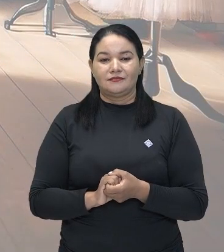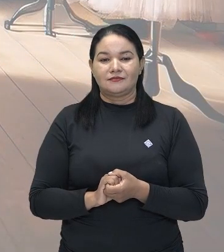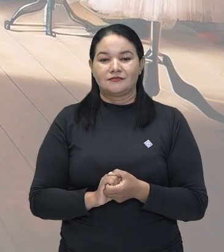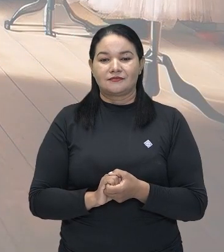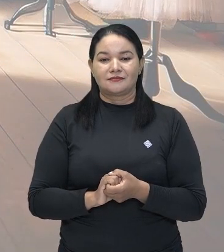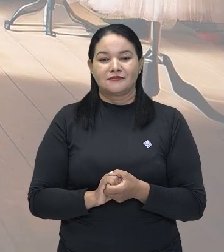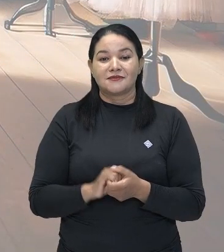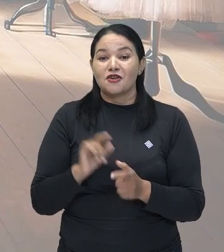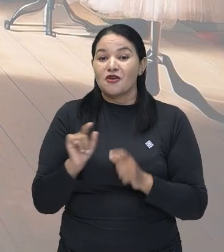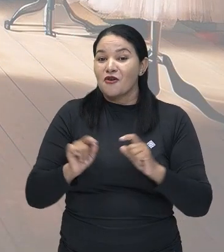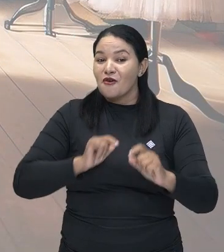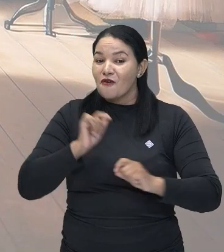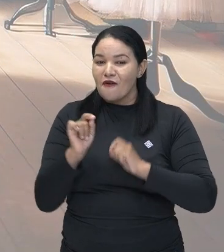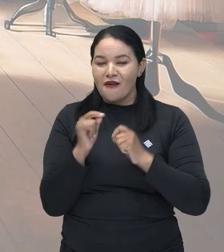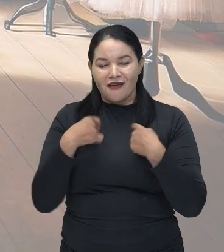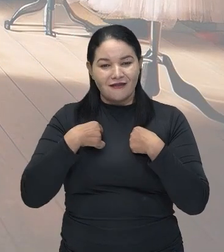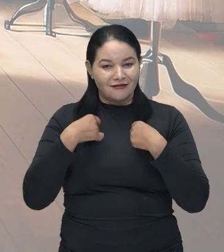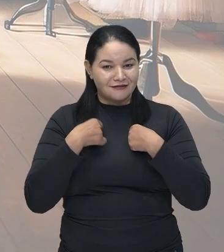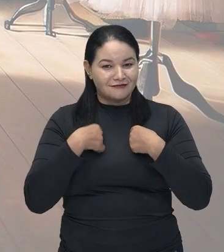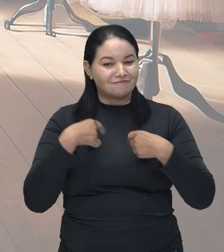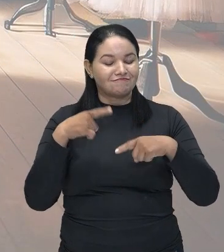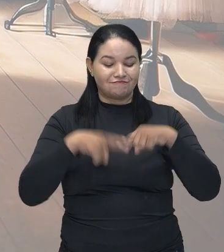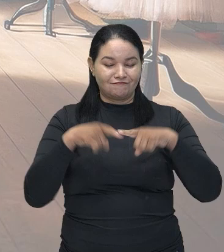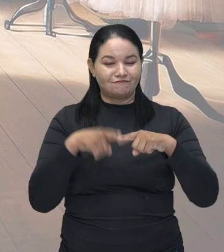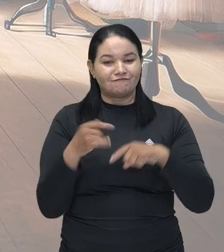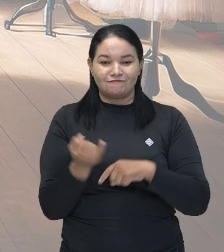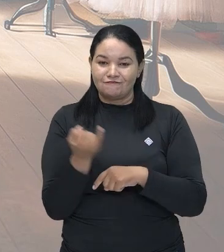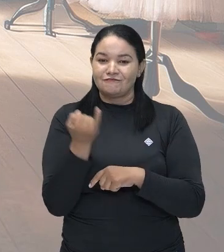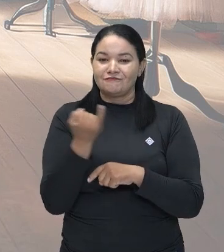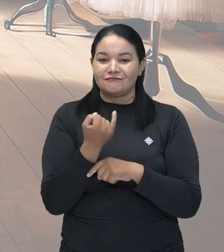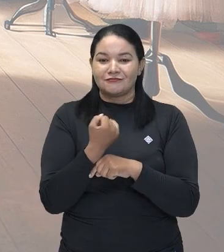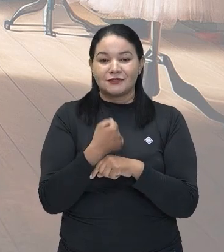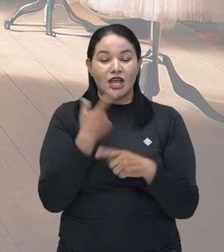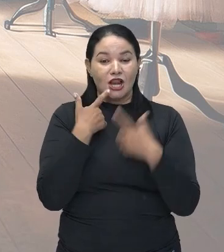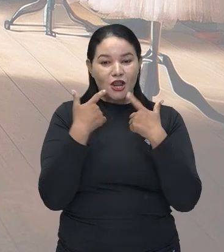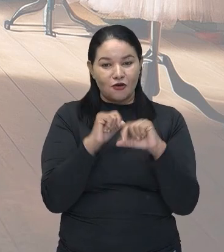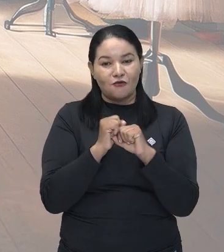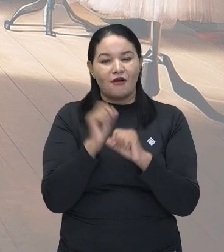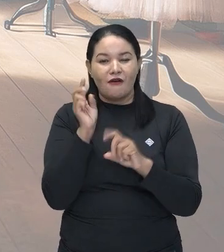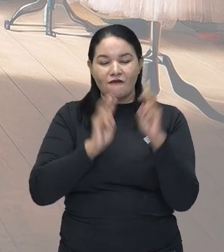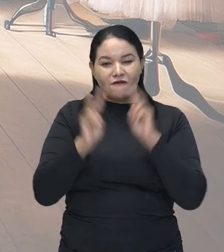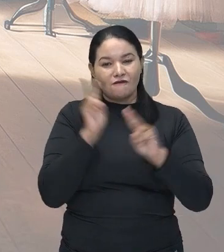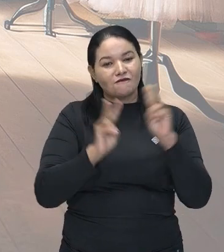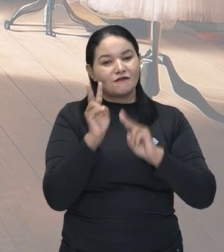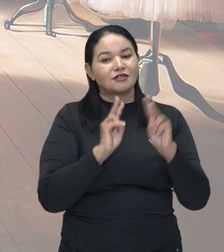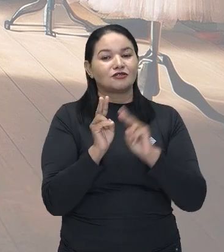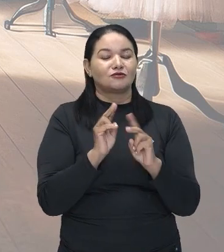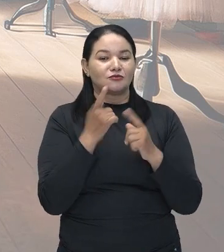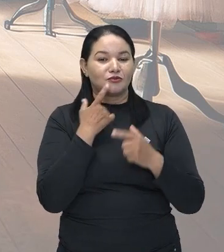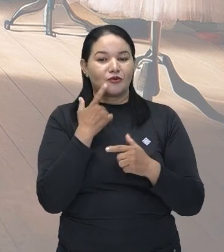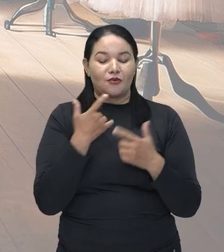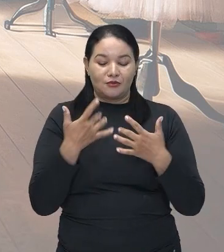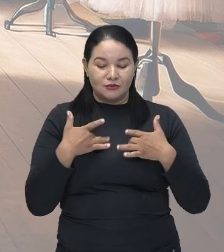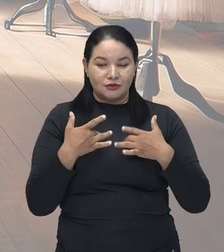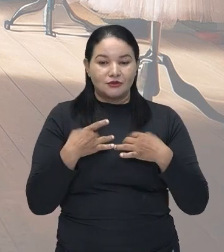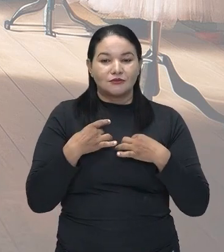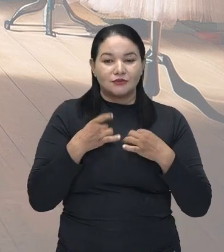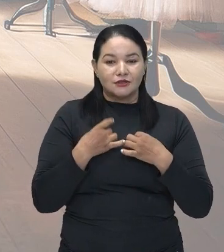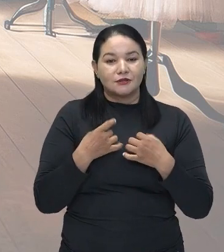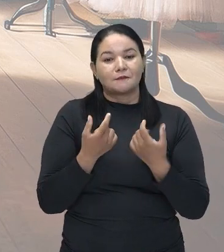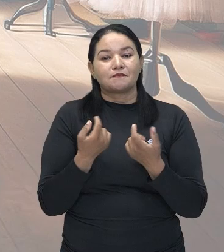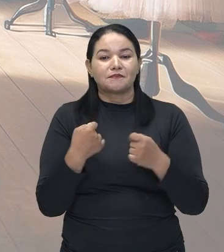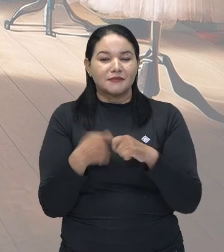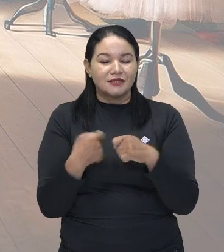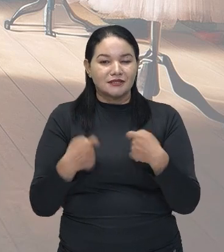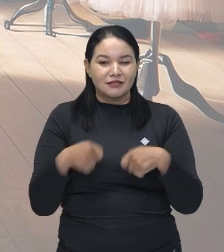O que é o figurino? É um elemento importante da linguagem visual do espetáculo, formado por, além das vestimentas, como nós